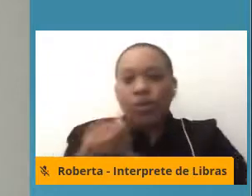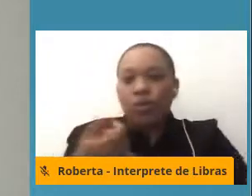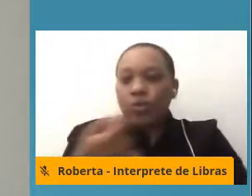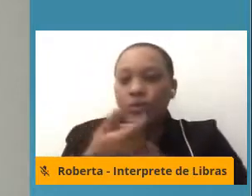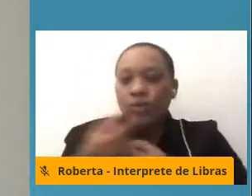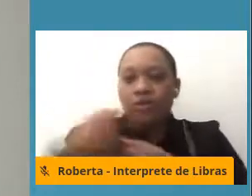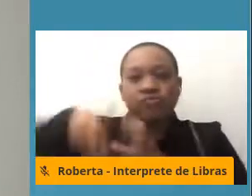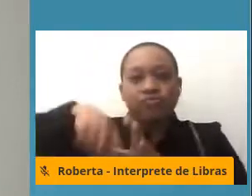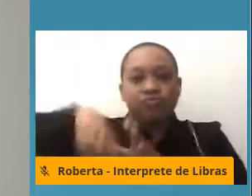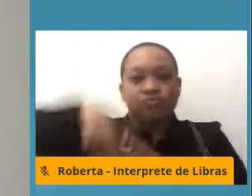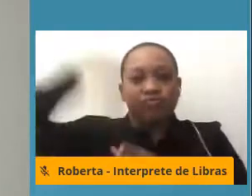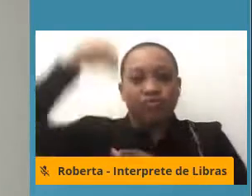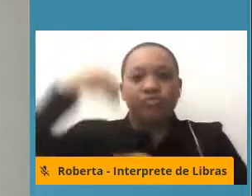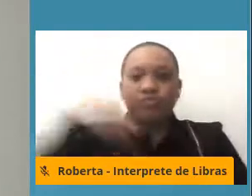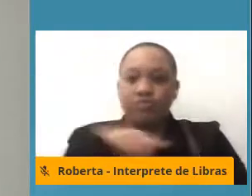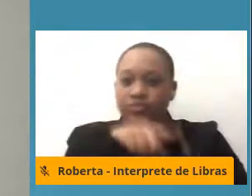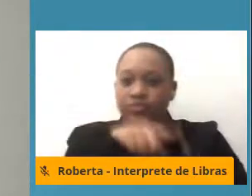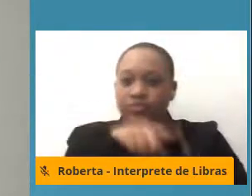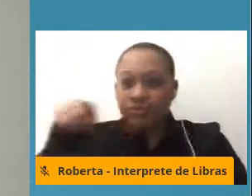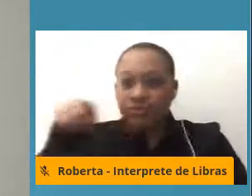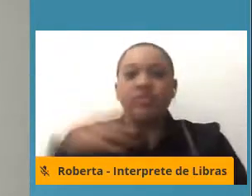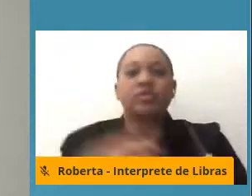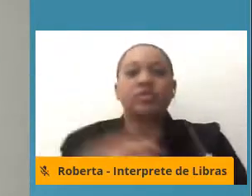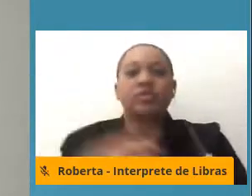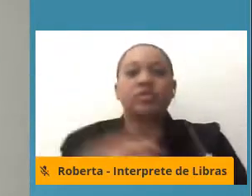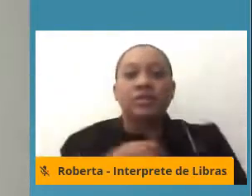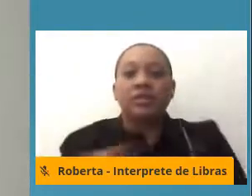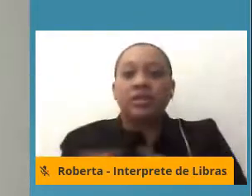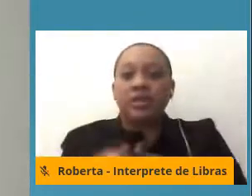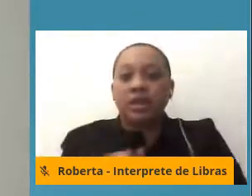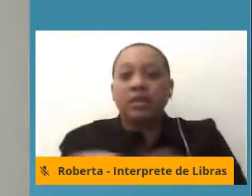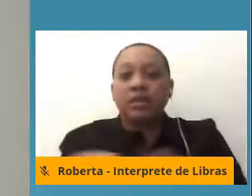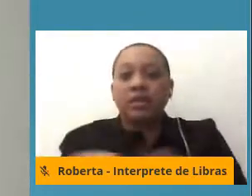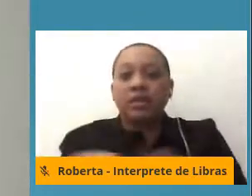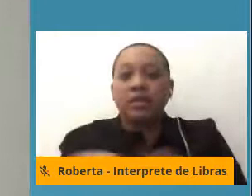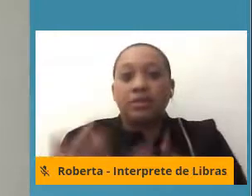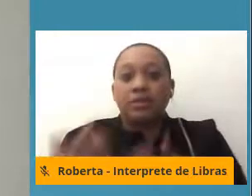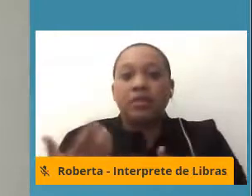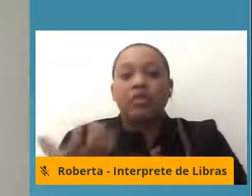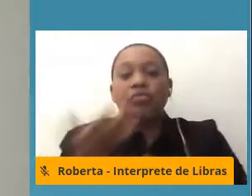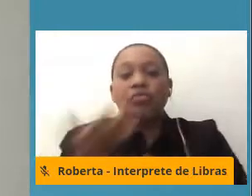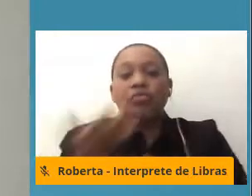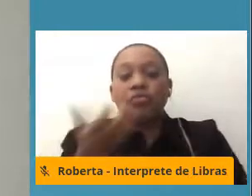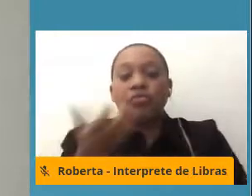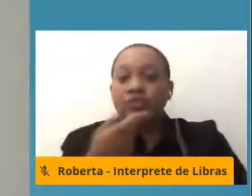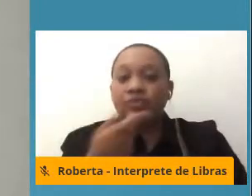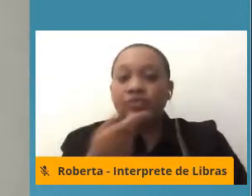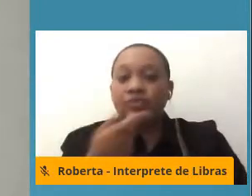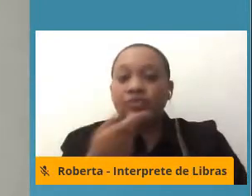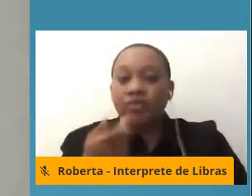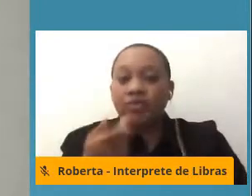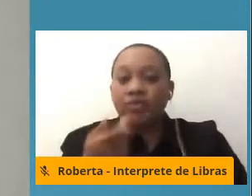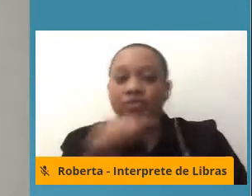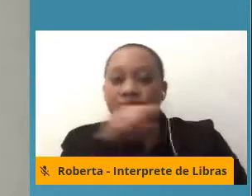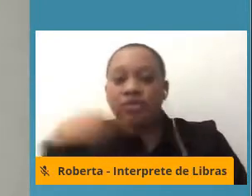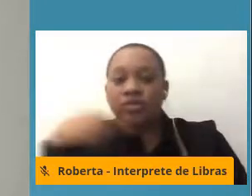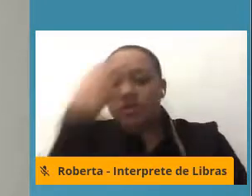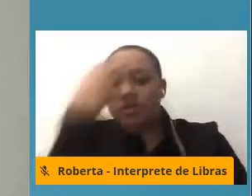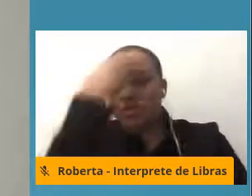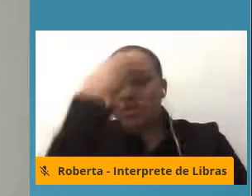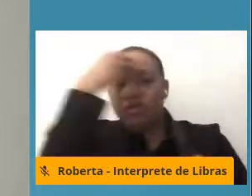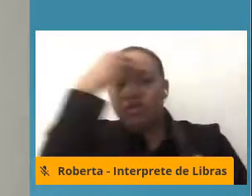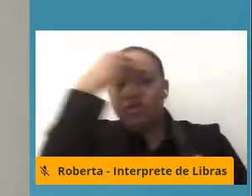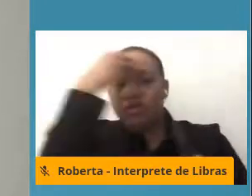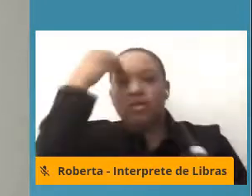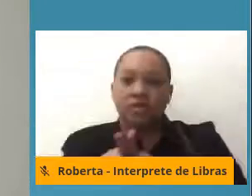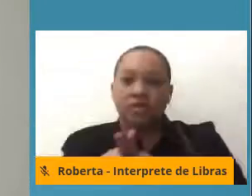para vocês. E eu não posso, de jeito nenhum, esquecer de agradecer a FAPEAL. Né? A FAPEAL tem sido uma